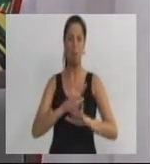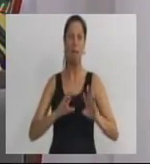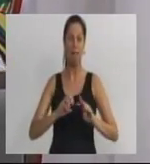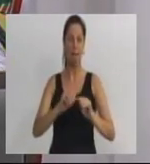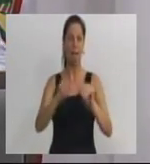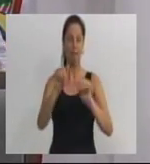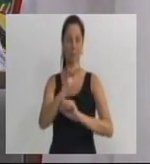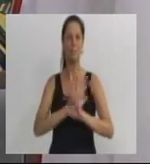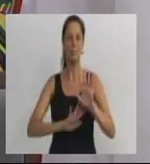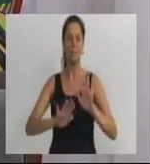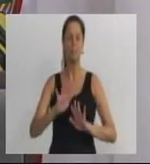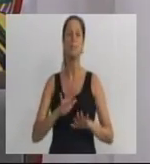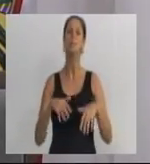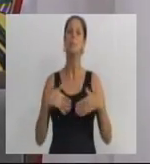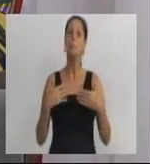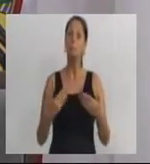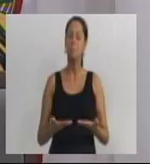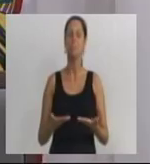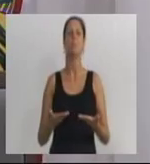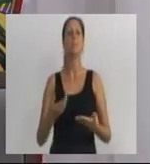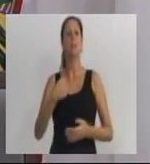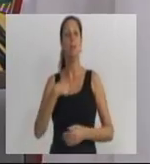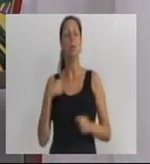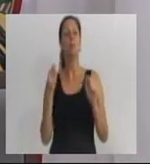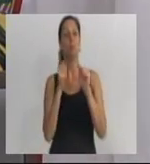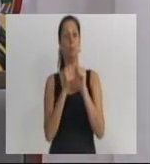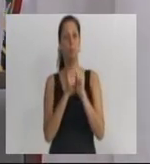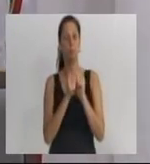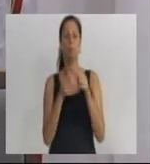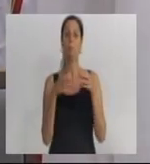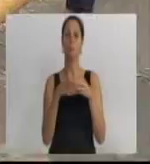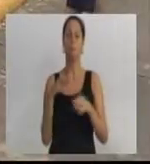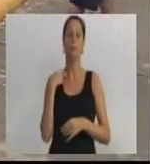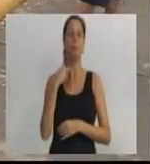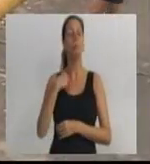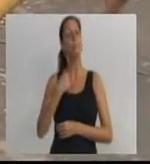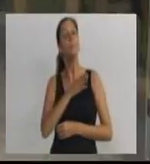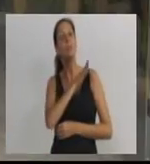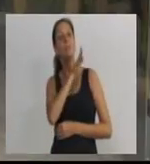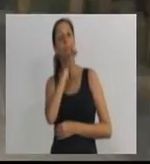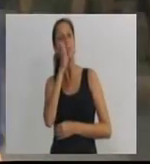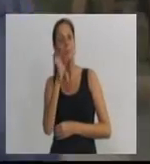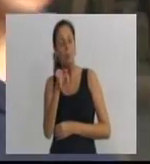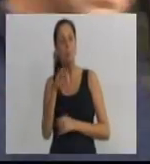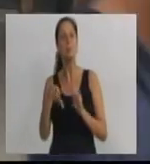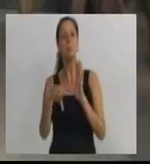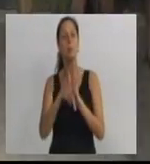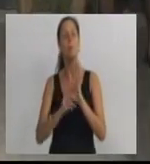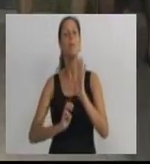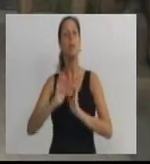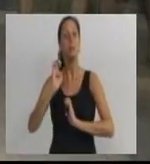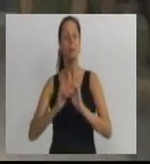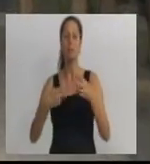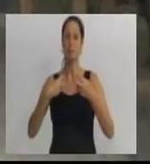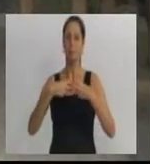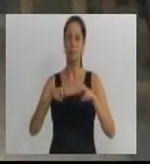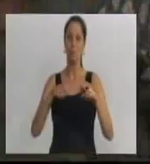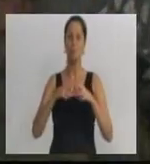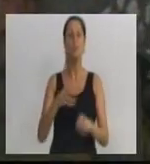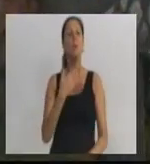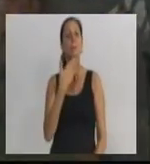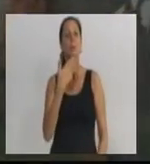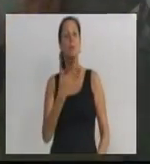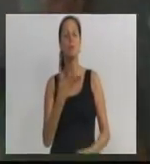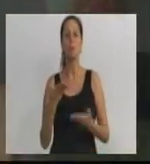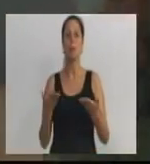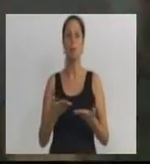vereadores na empresa de ônibus de coletivo. Eu gostaria que a nossa técnica nos mostrasse aí algumas